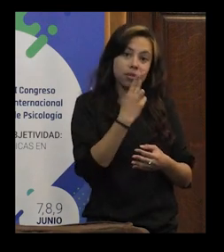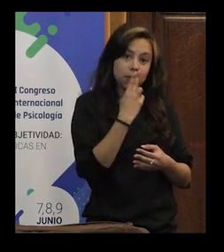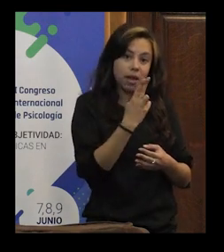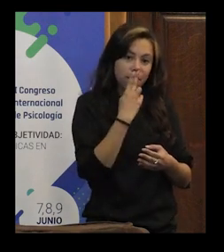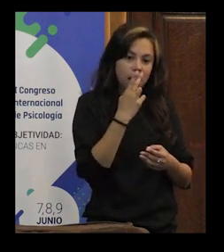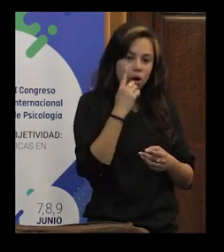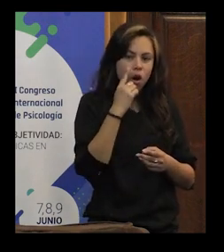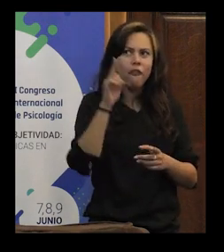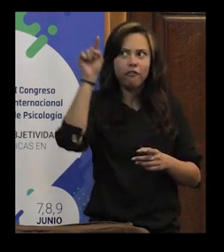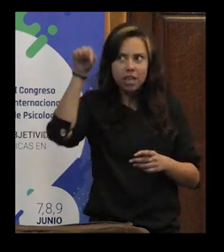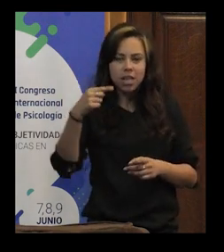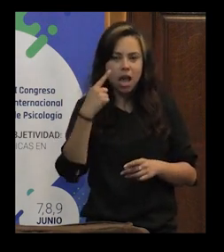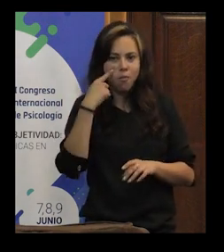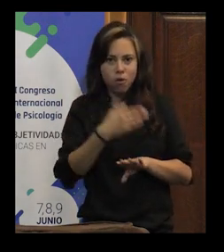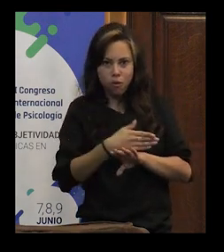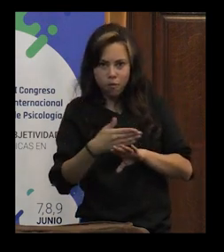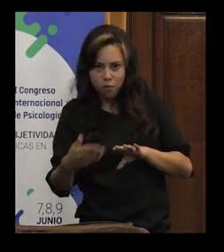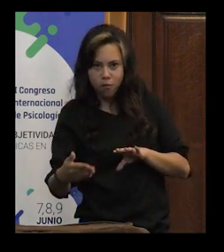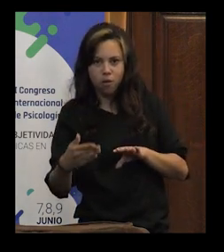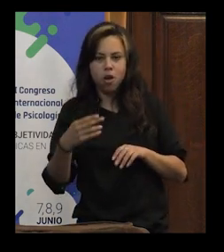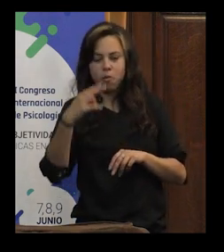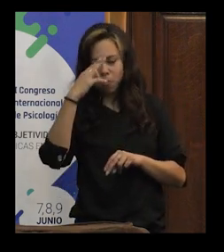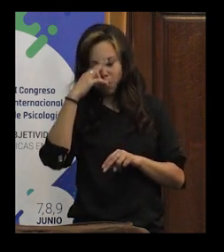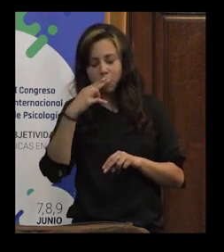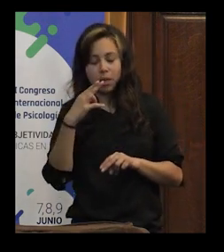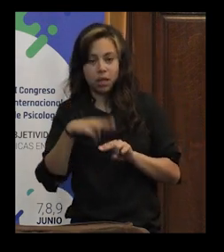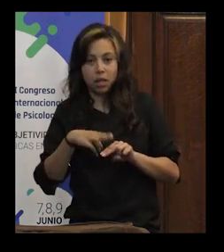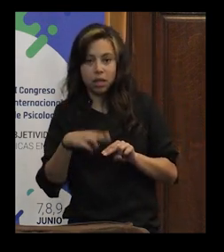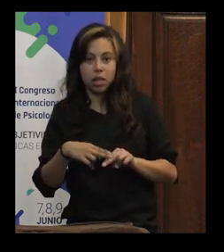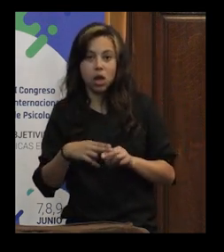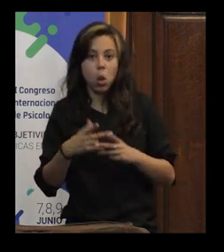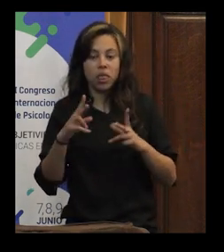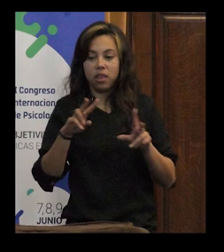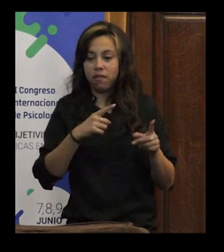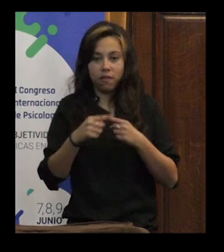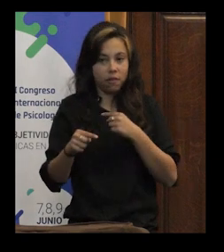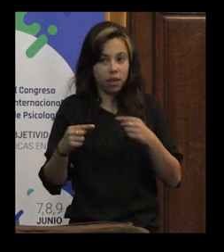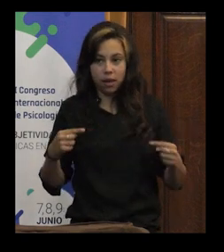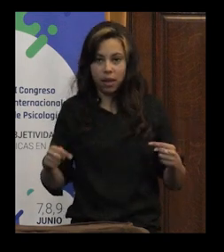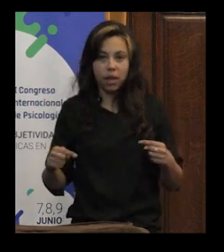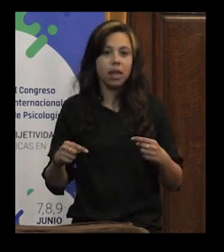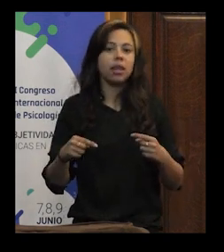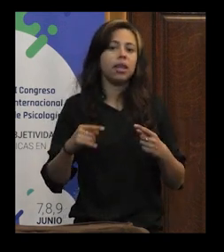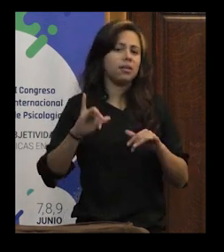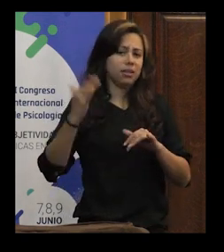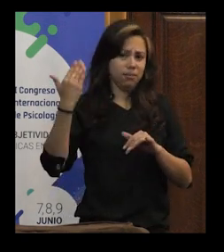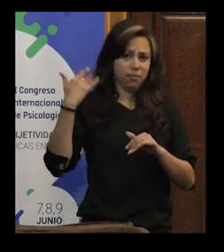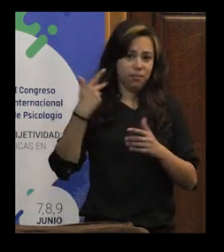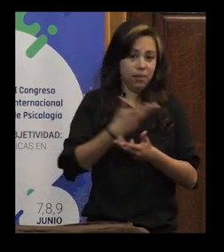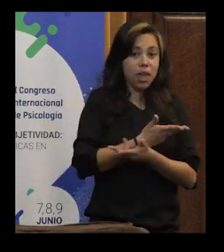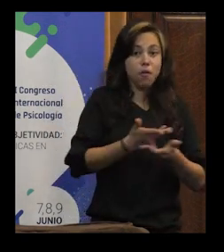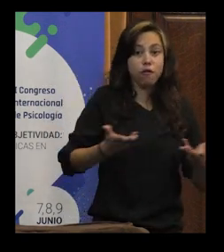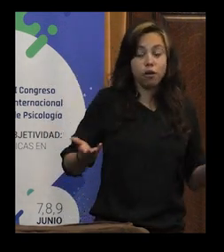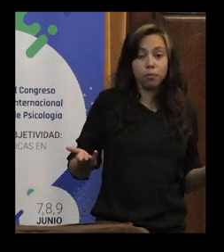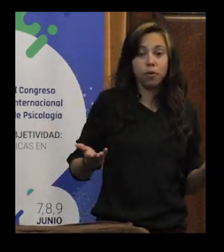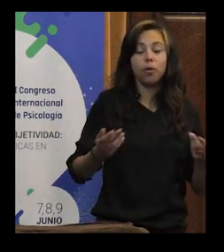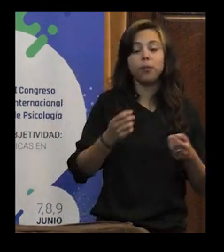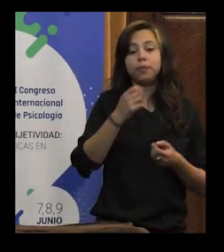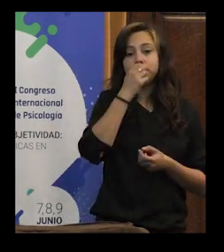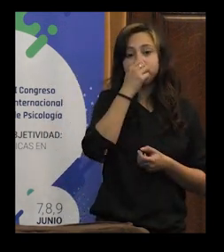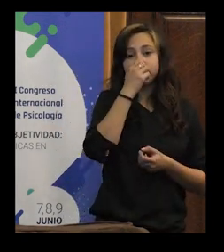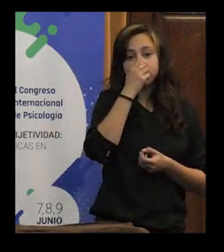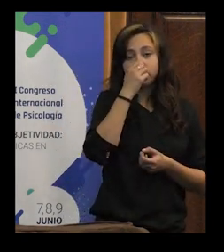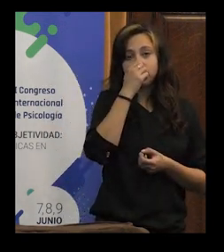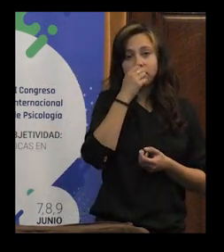informe intitulado El hábito de fumar e la salud, que foi apresentado na